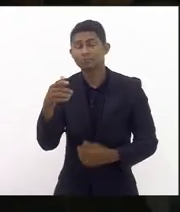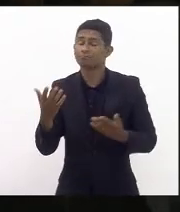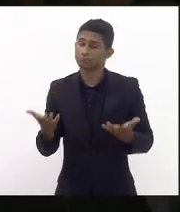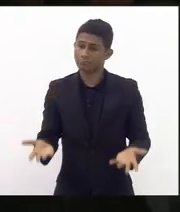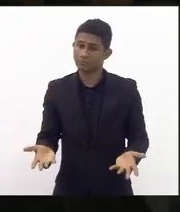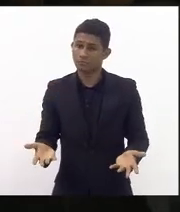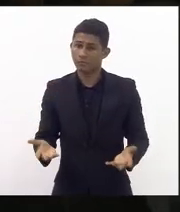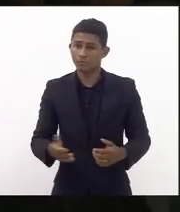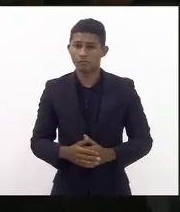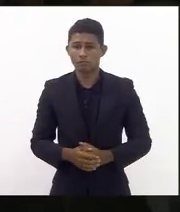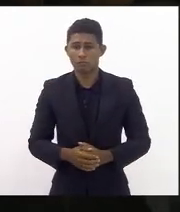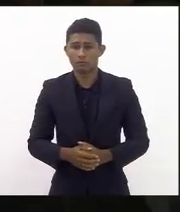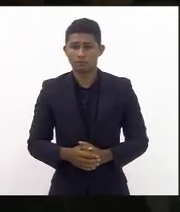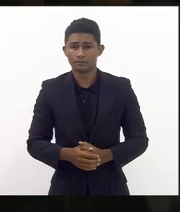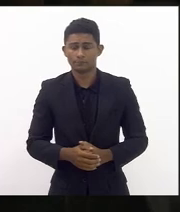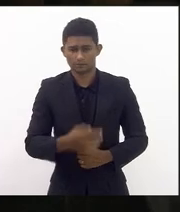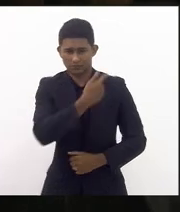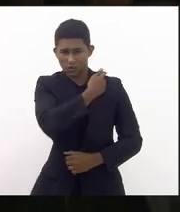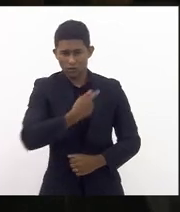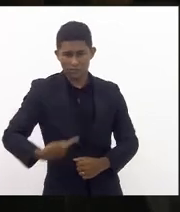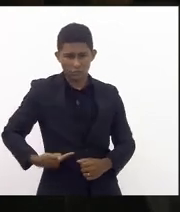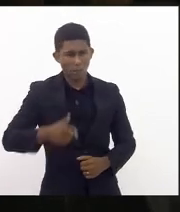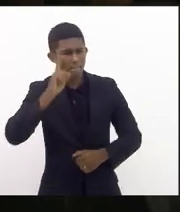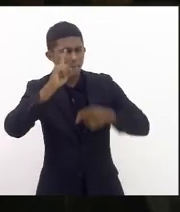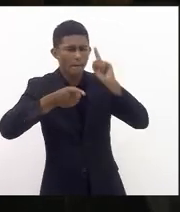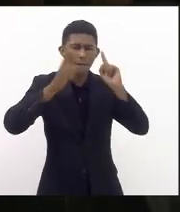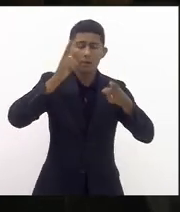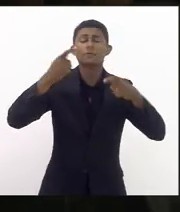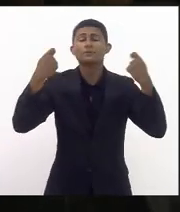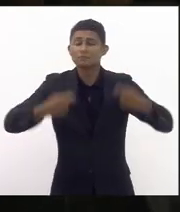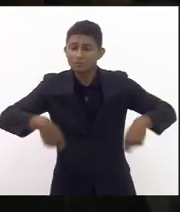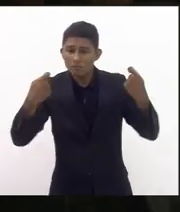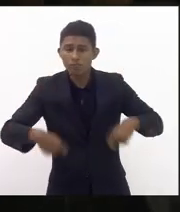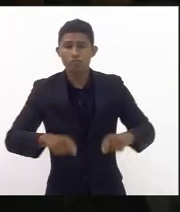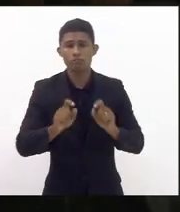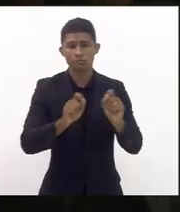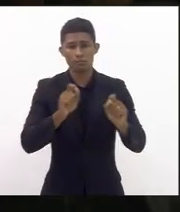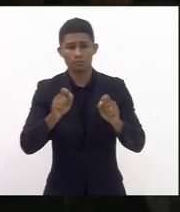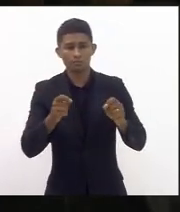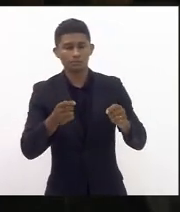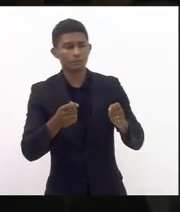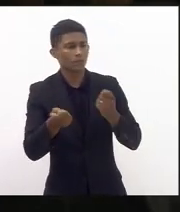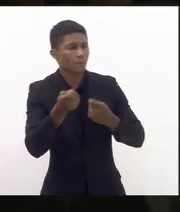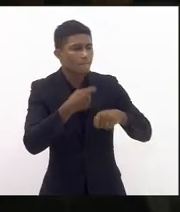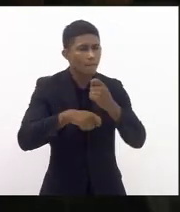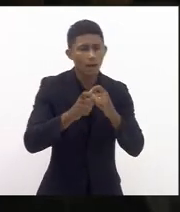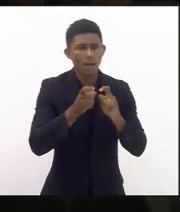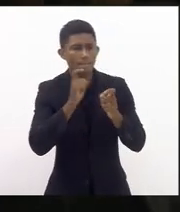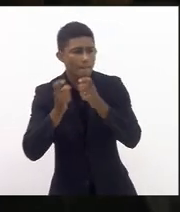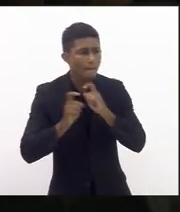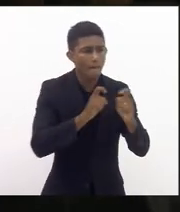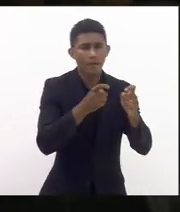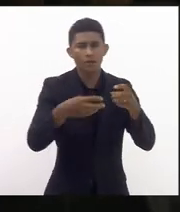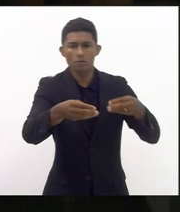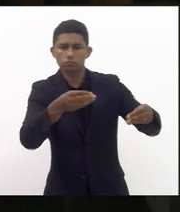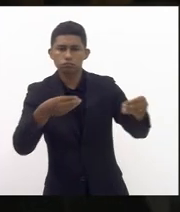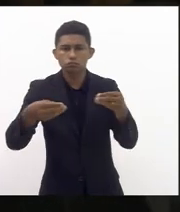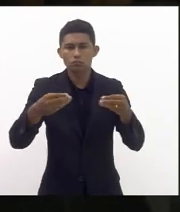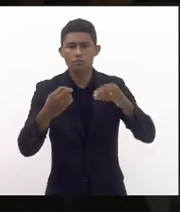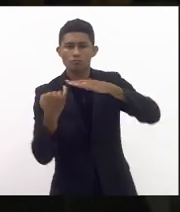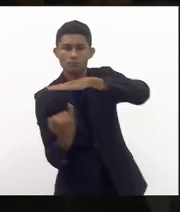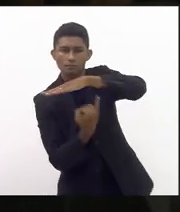né, precisa essa capacidade de articulação e fazer com que os órgãos funcionem de